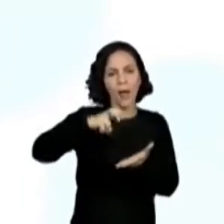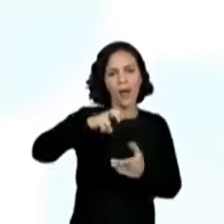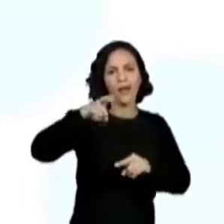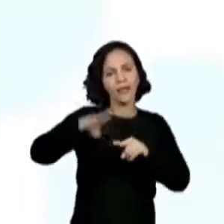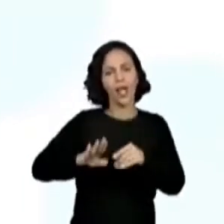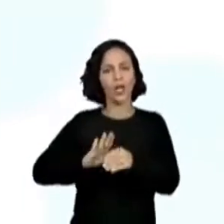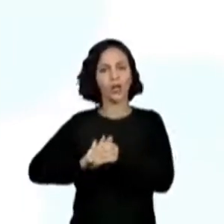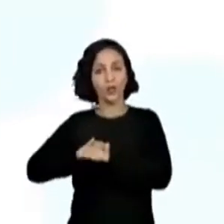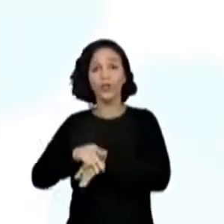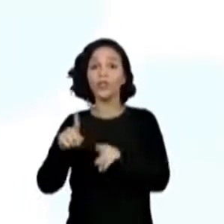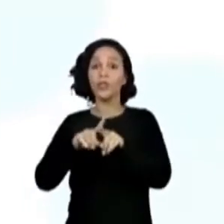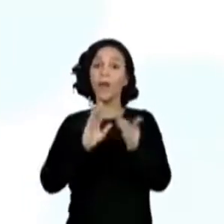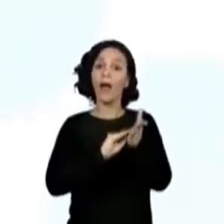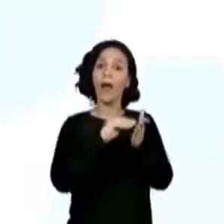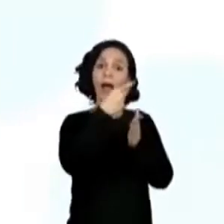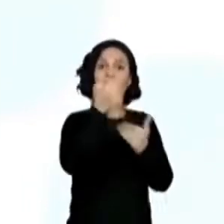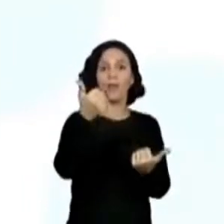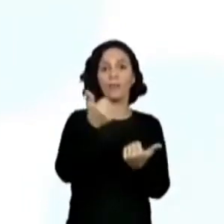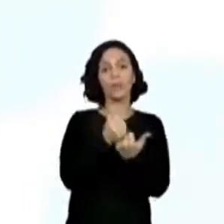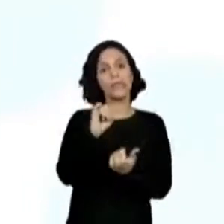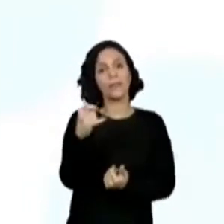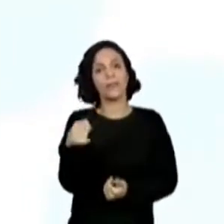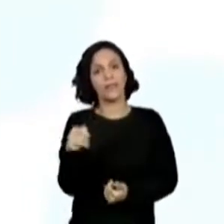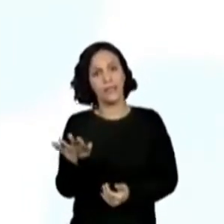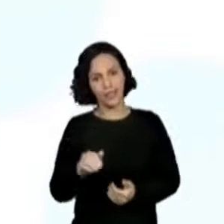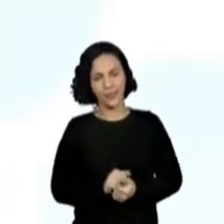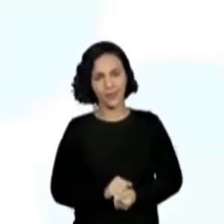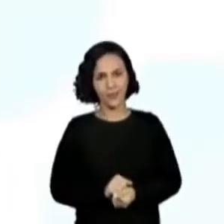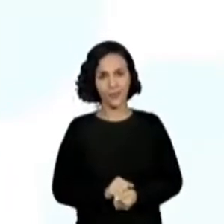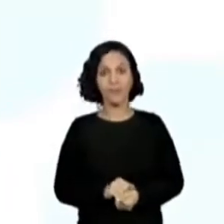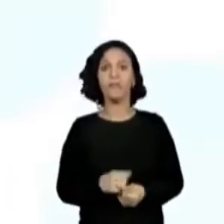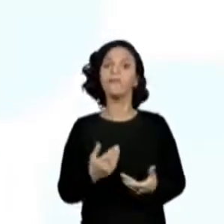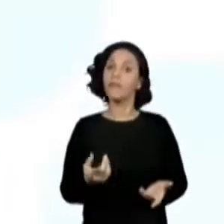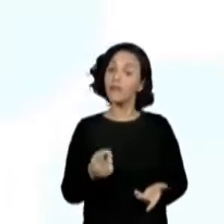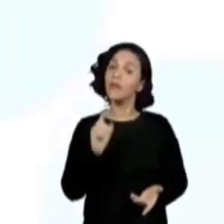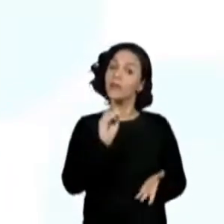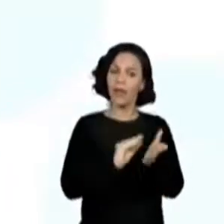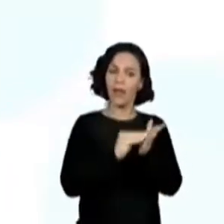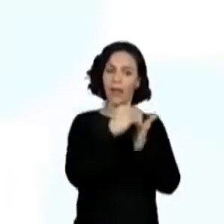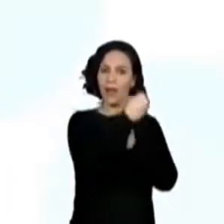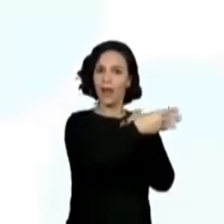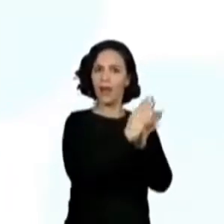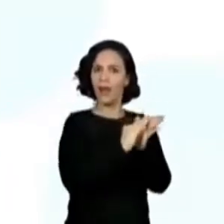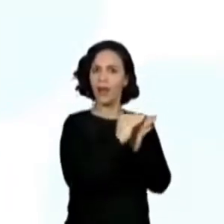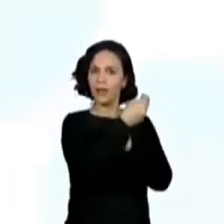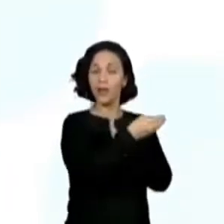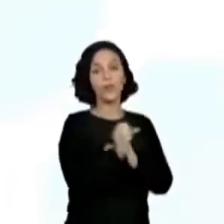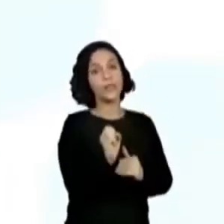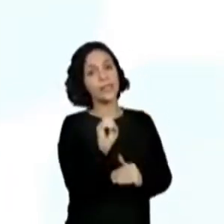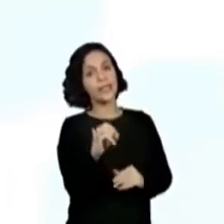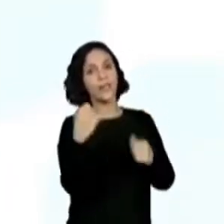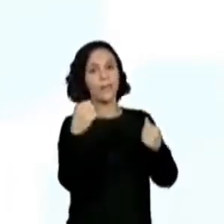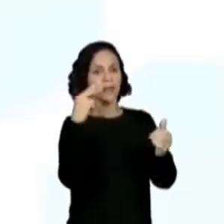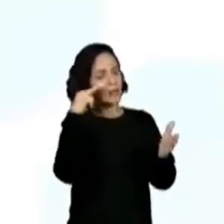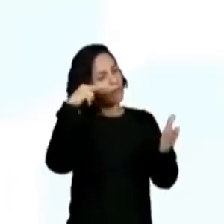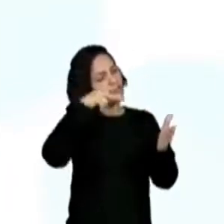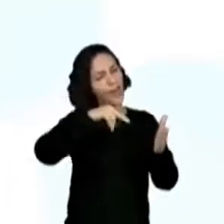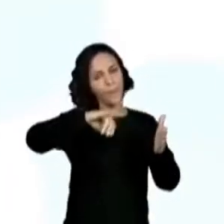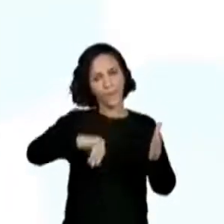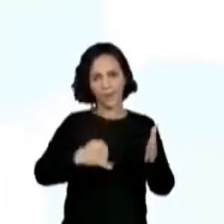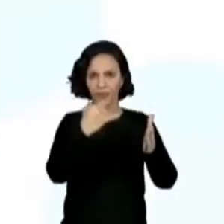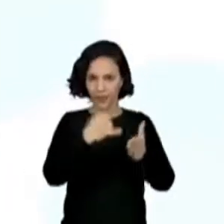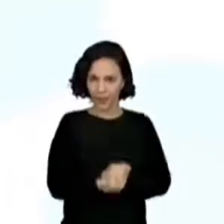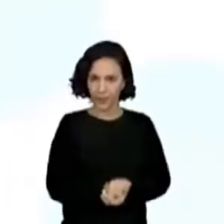calendário quando necessário. Olha como é legal pensar, utilizando o calendário quando necessário, tá?